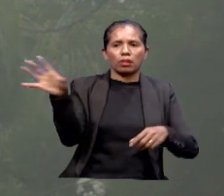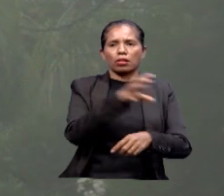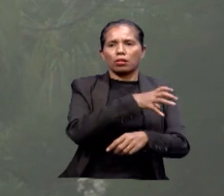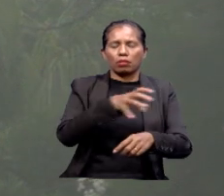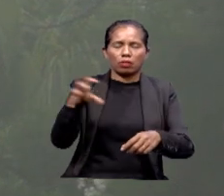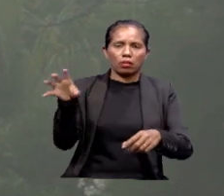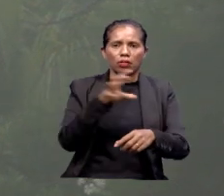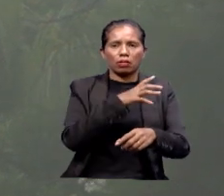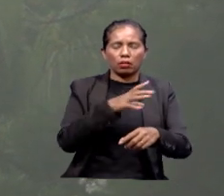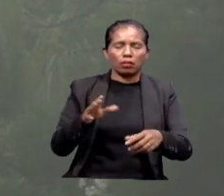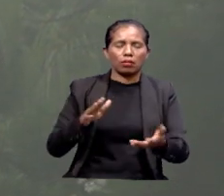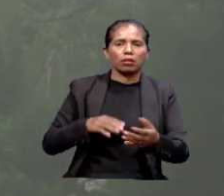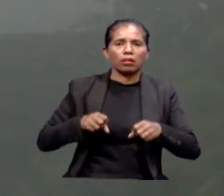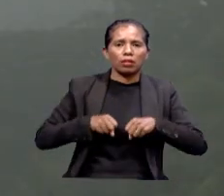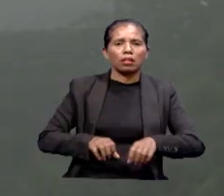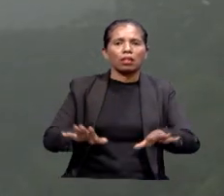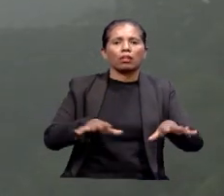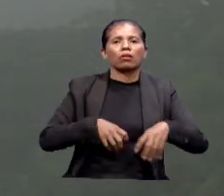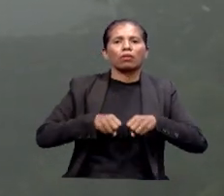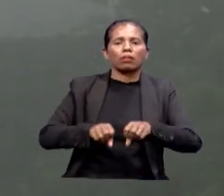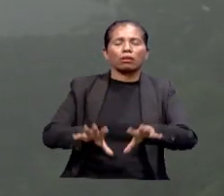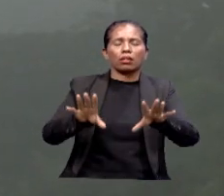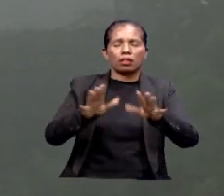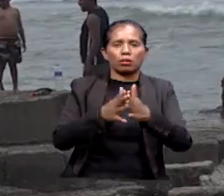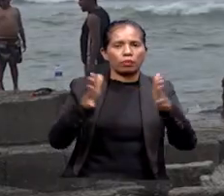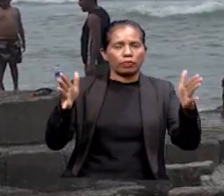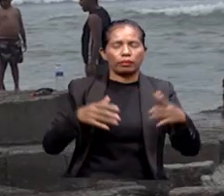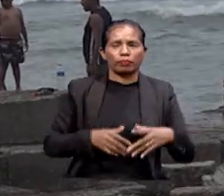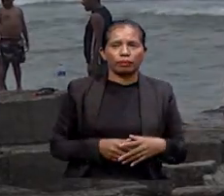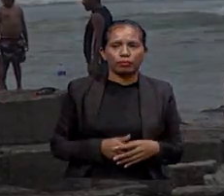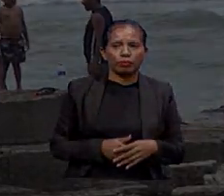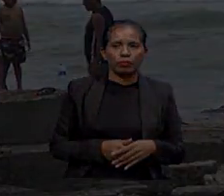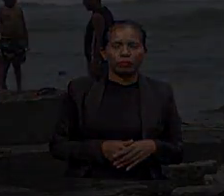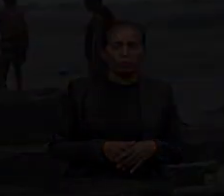kondisaun la lorantasi bot. Felicitas Borges, Dilma Sujeiti, GMN.